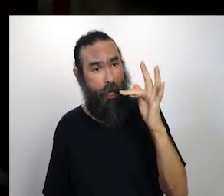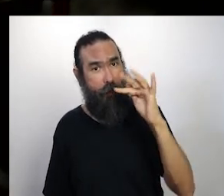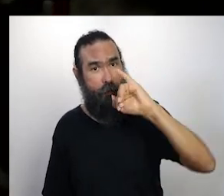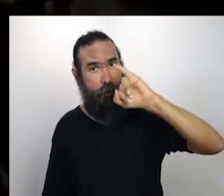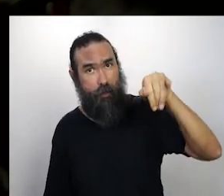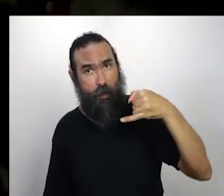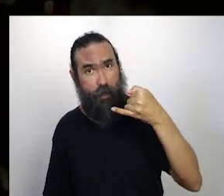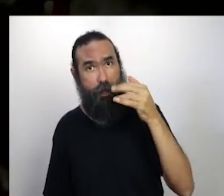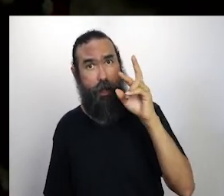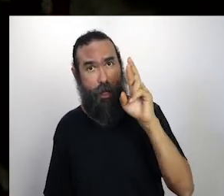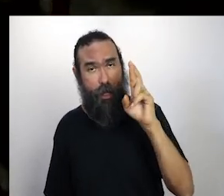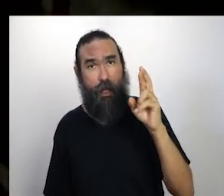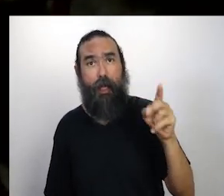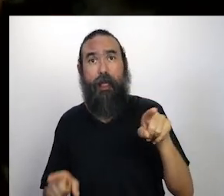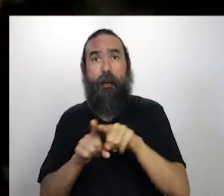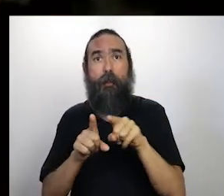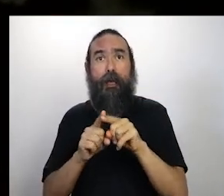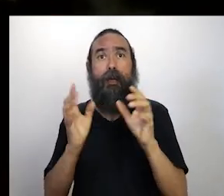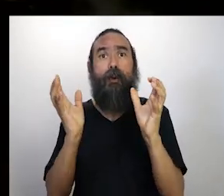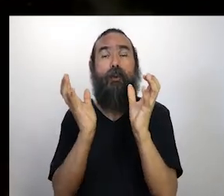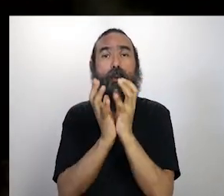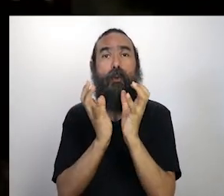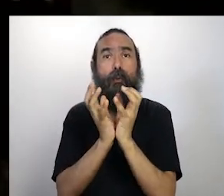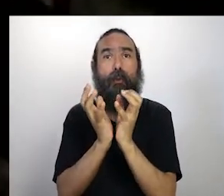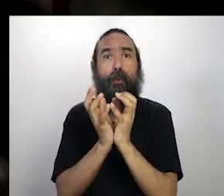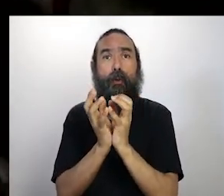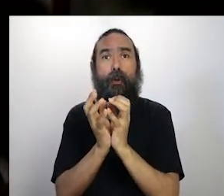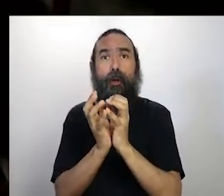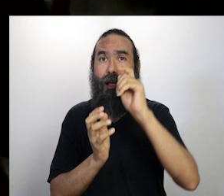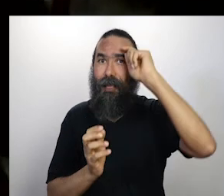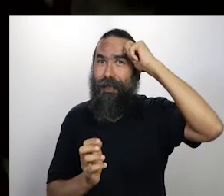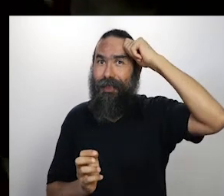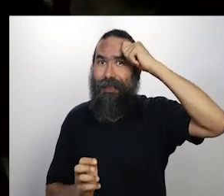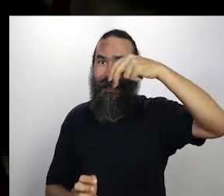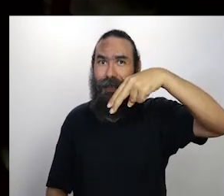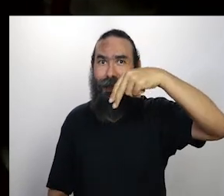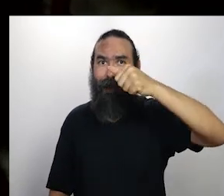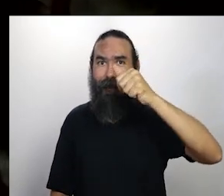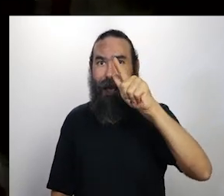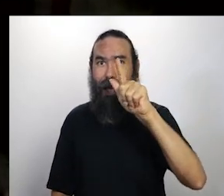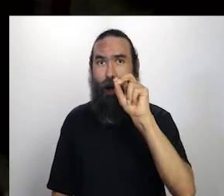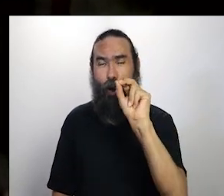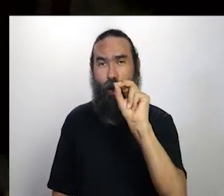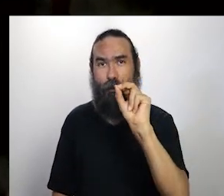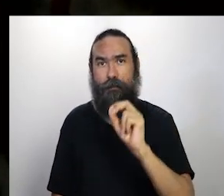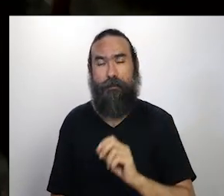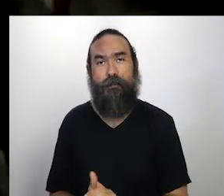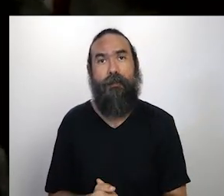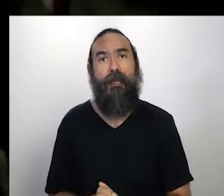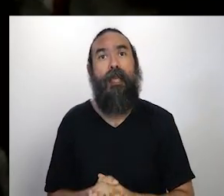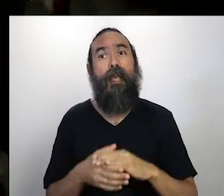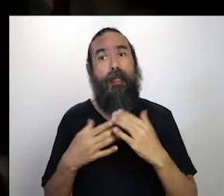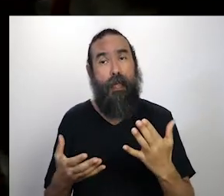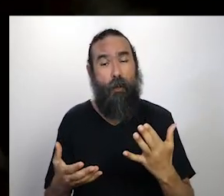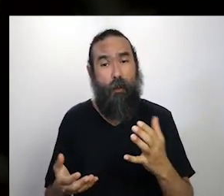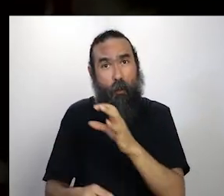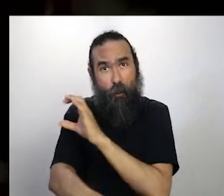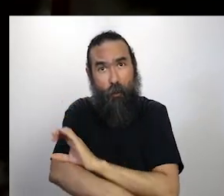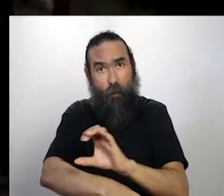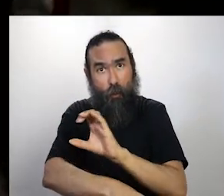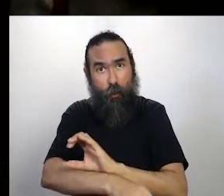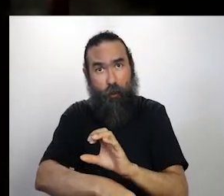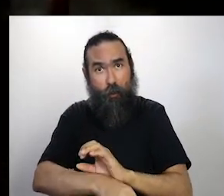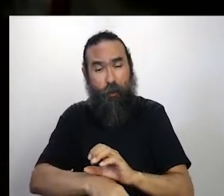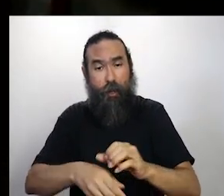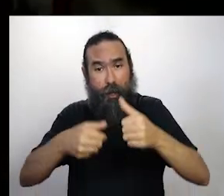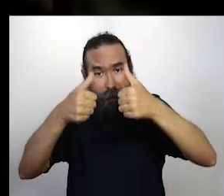de Agroecologia Nagô. E aí todos os processos do curso de extensão é feito no